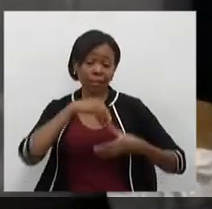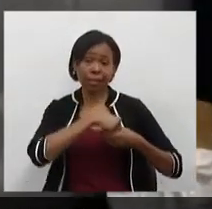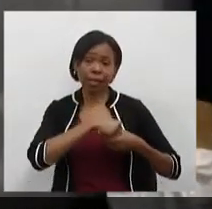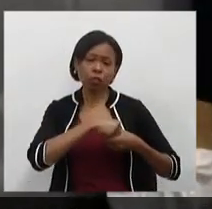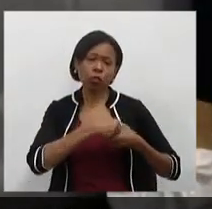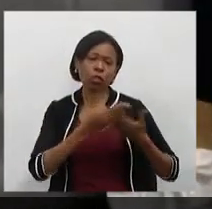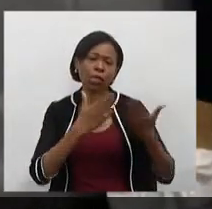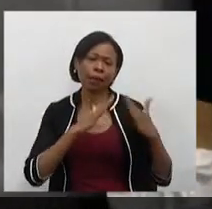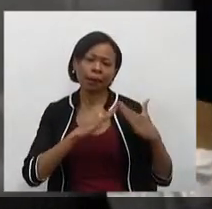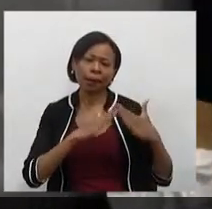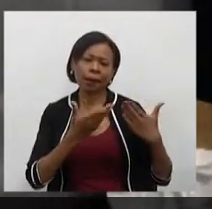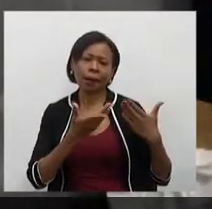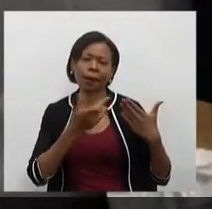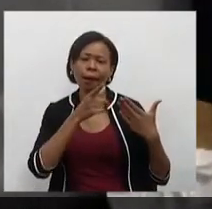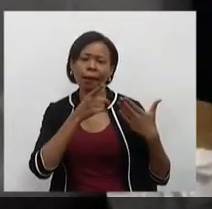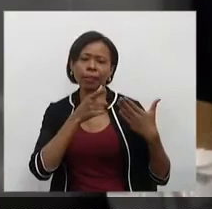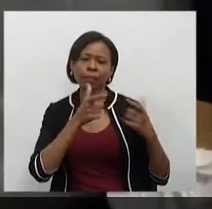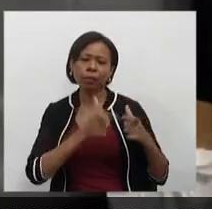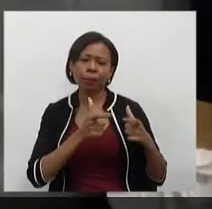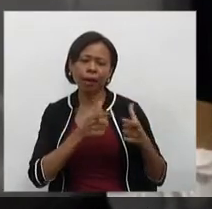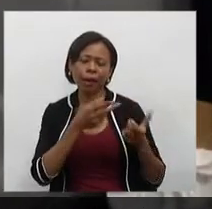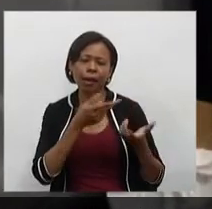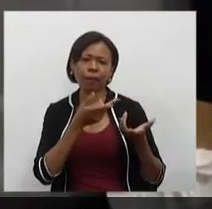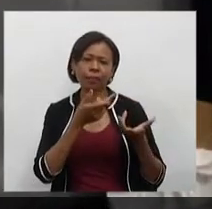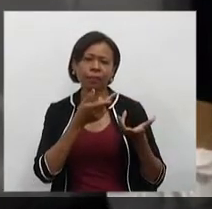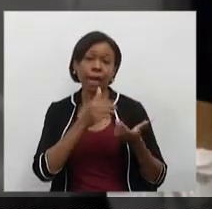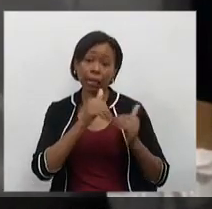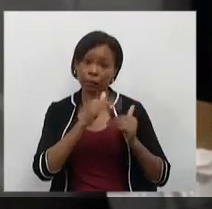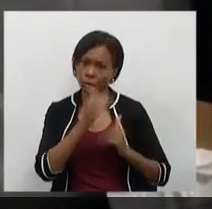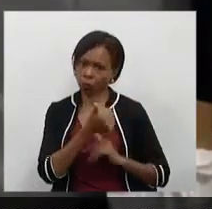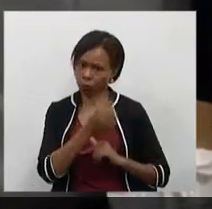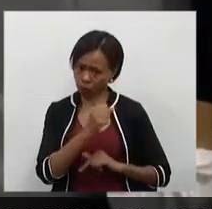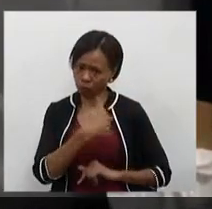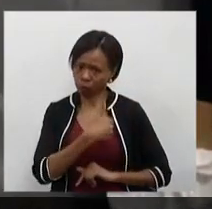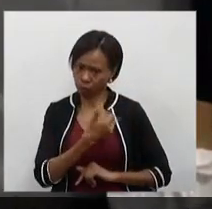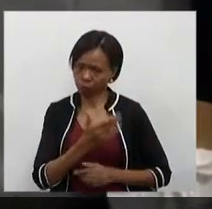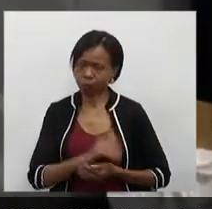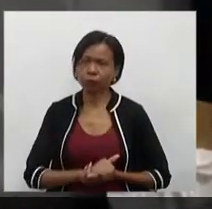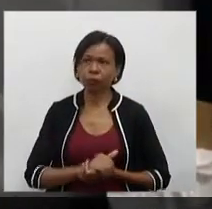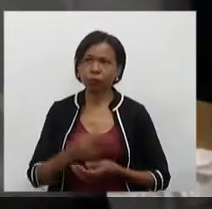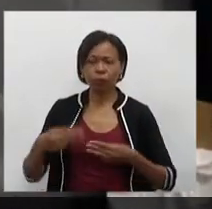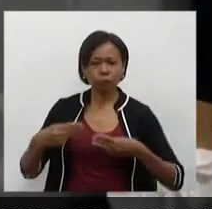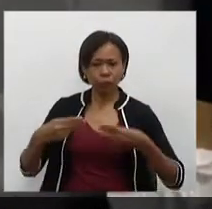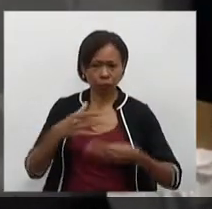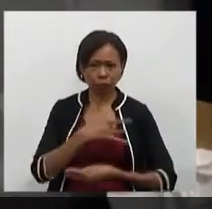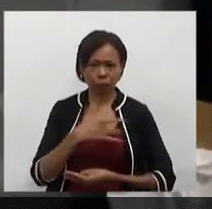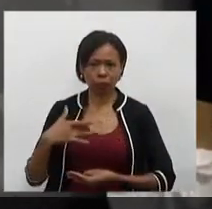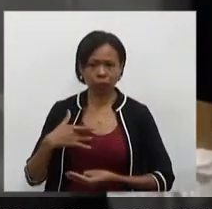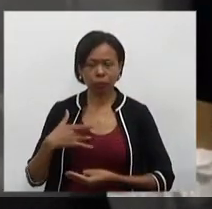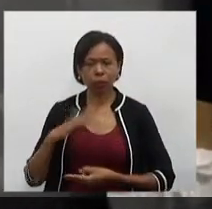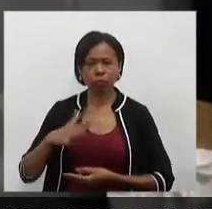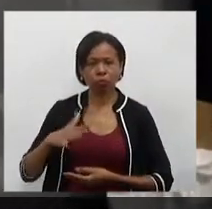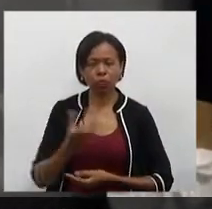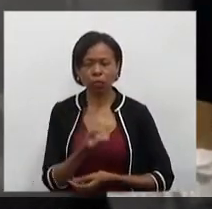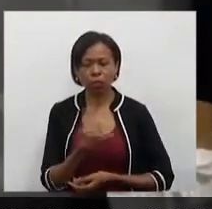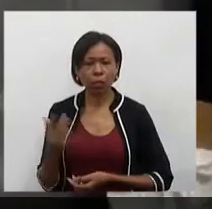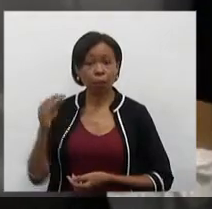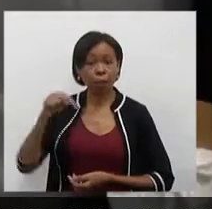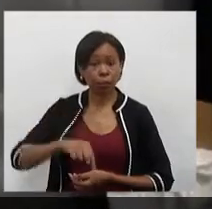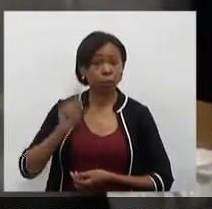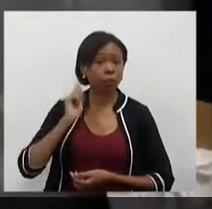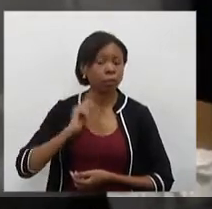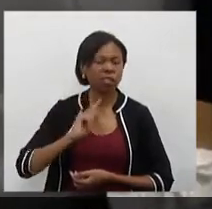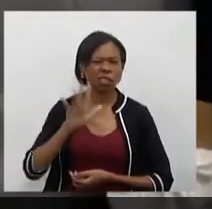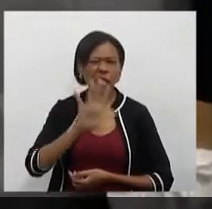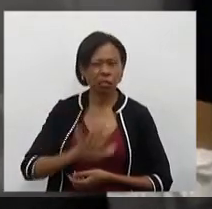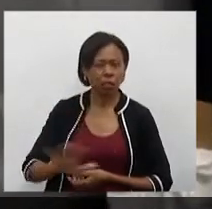acima de 18 anos institucionalizadas. O Ministério da Saúde, ele estimou um quantitativo para Minas Gerais inteiro